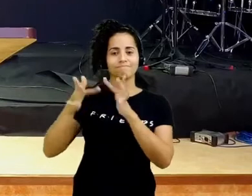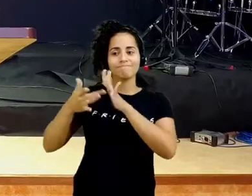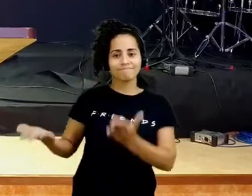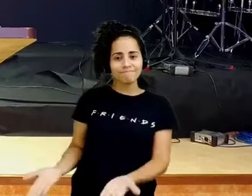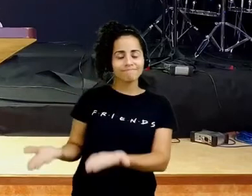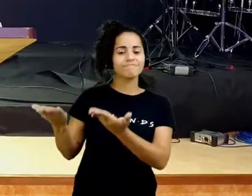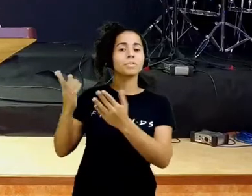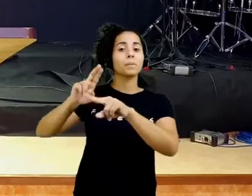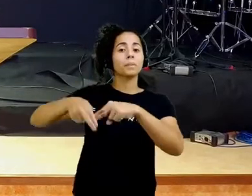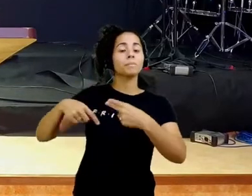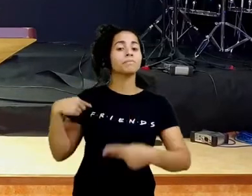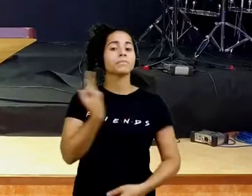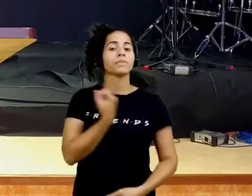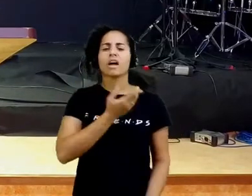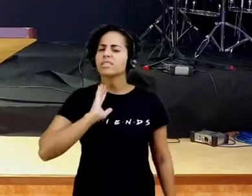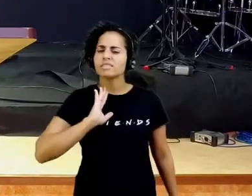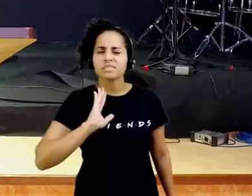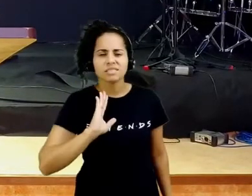isso, nós já